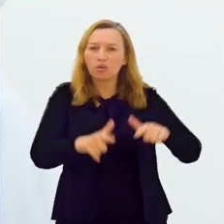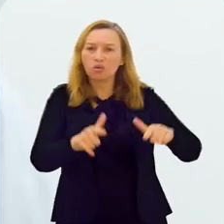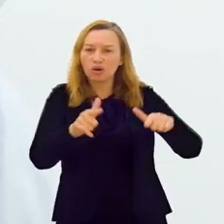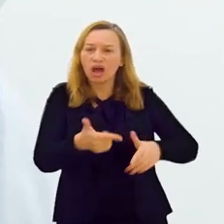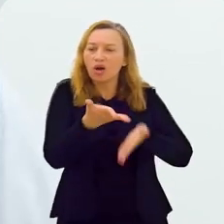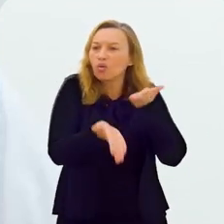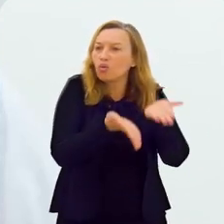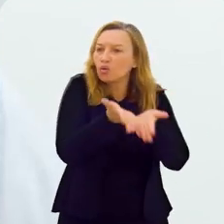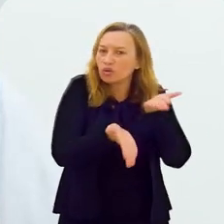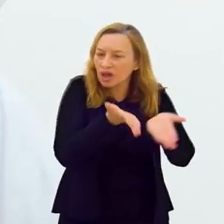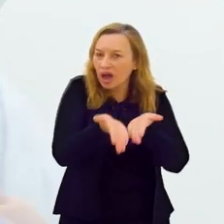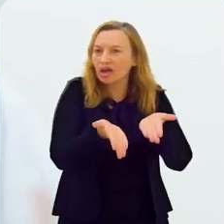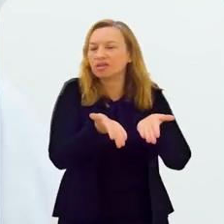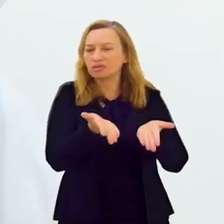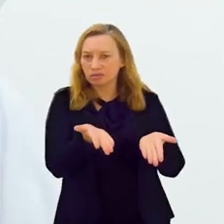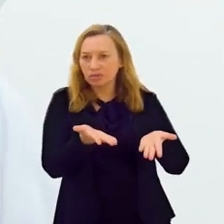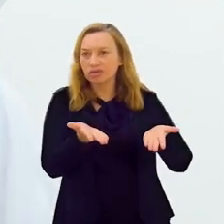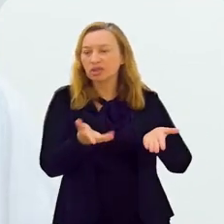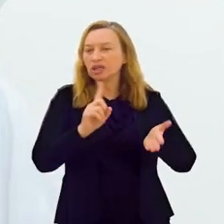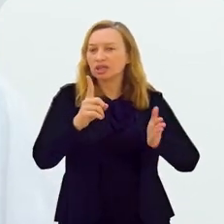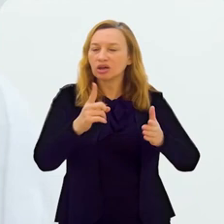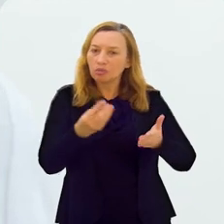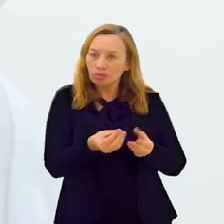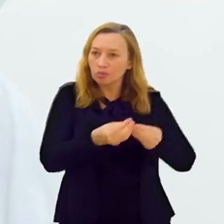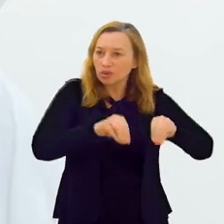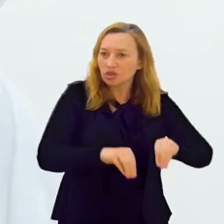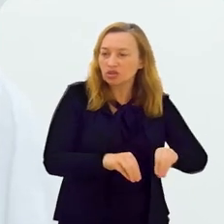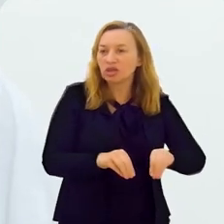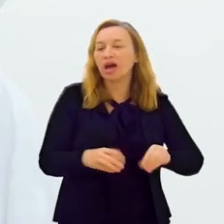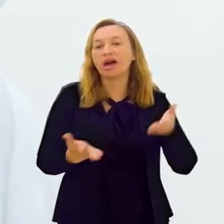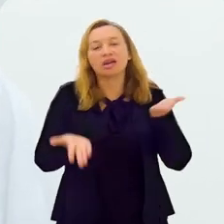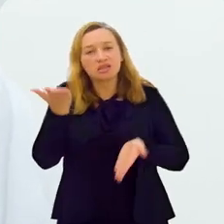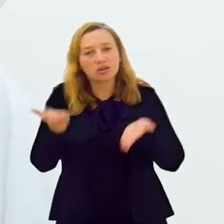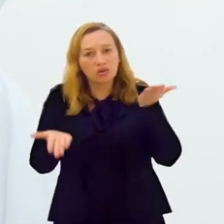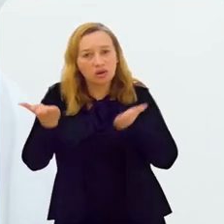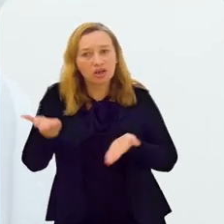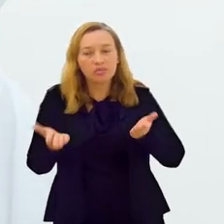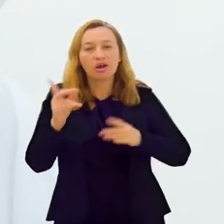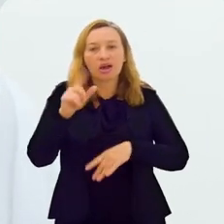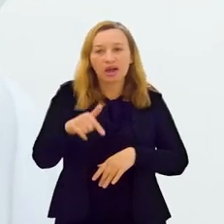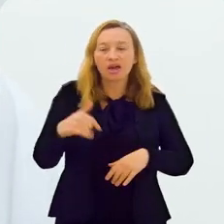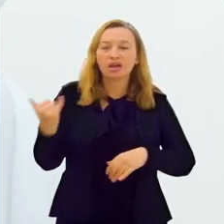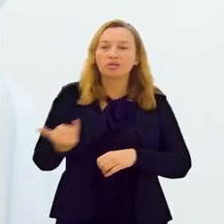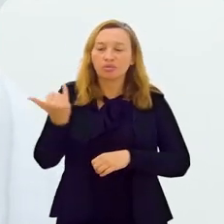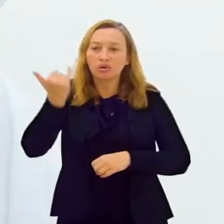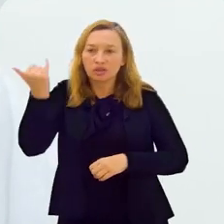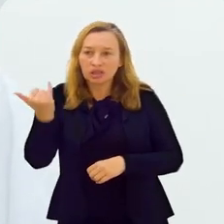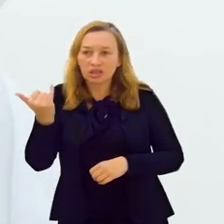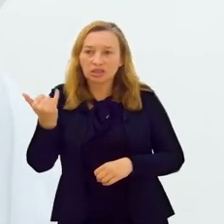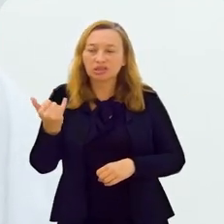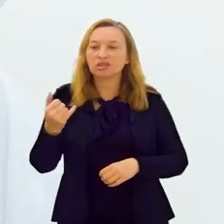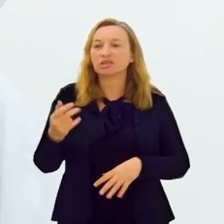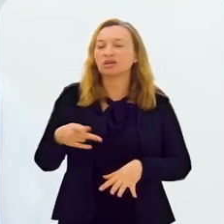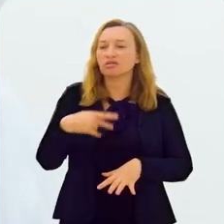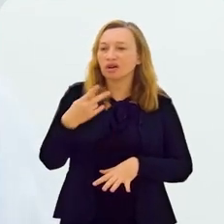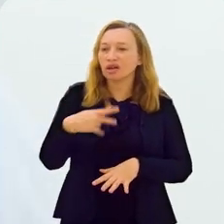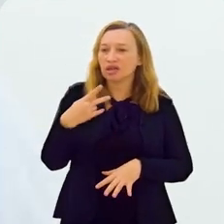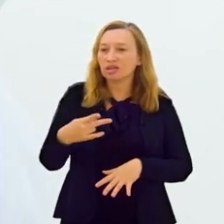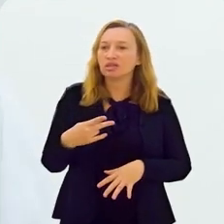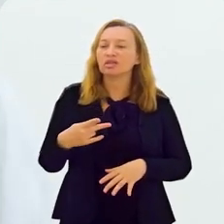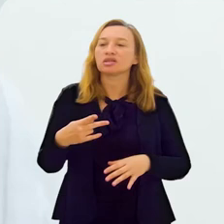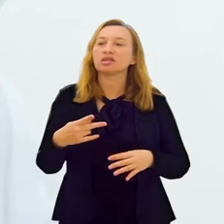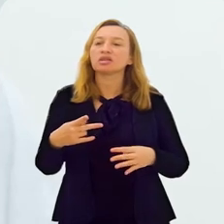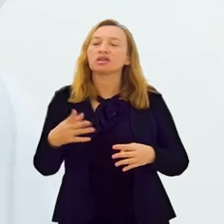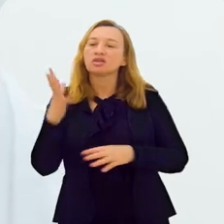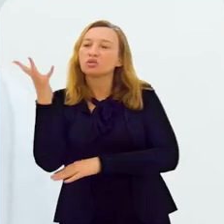extrair, só gerar impacto ambiental. Então, esse equilíbrio também é necessário, e a gente está falando, quando está